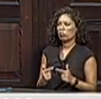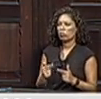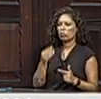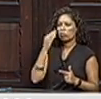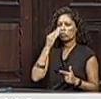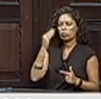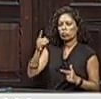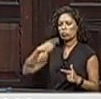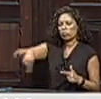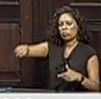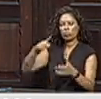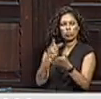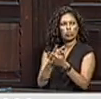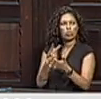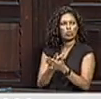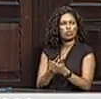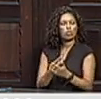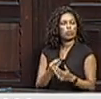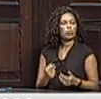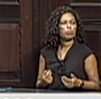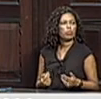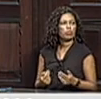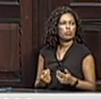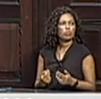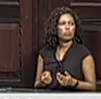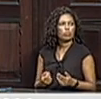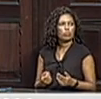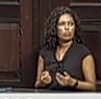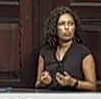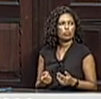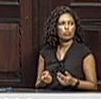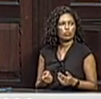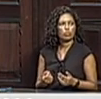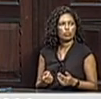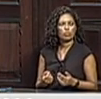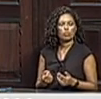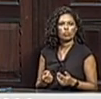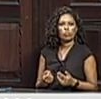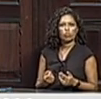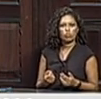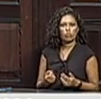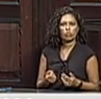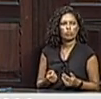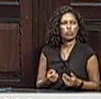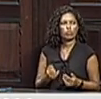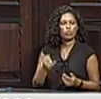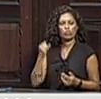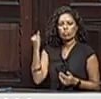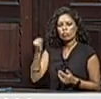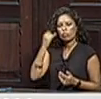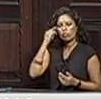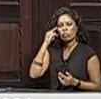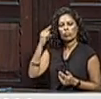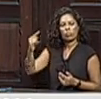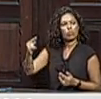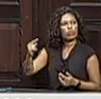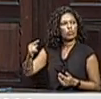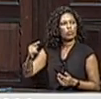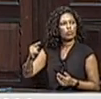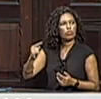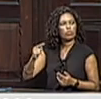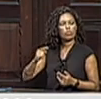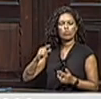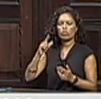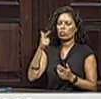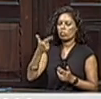de corrigir a inflação. Há que se ter um ganho real mínimo de 2